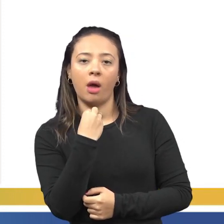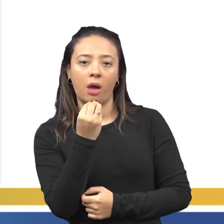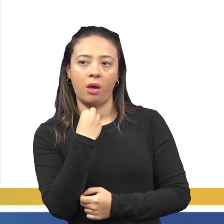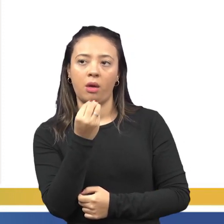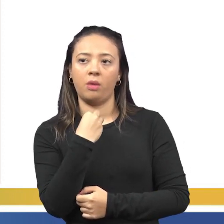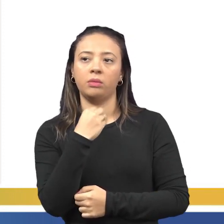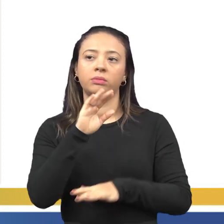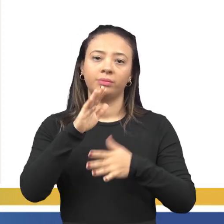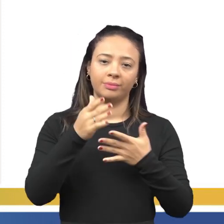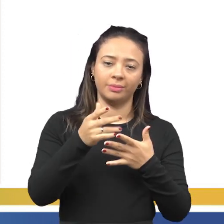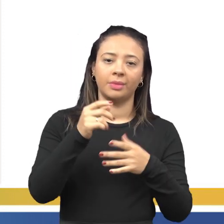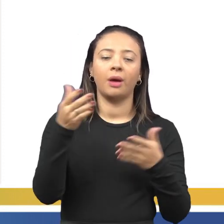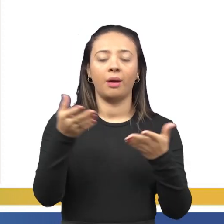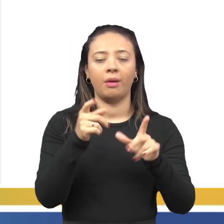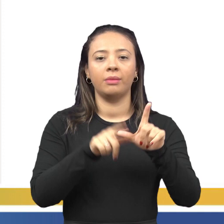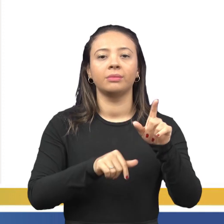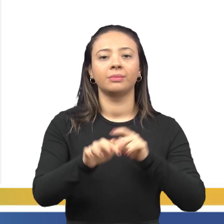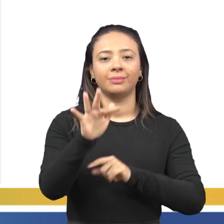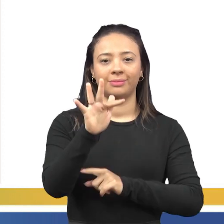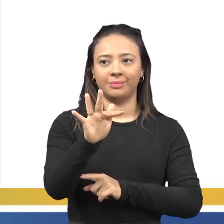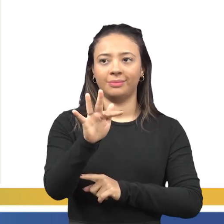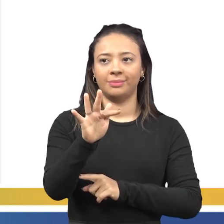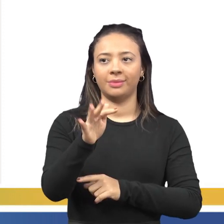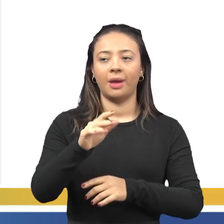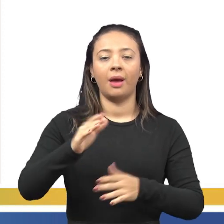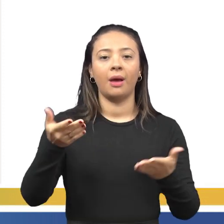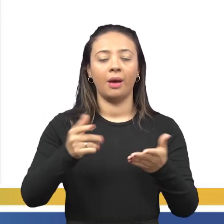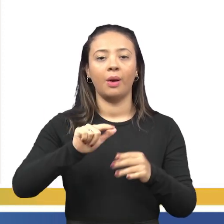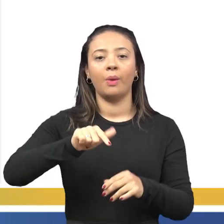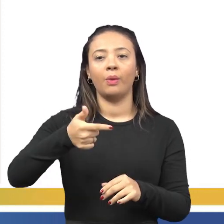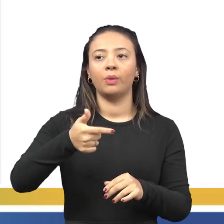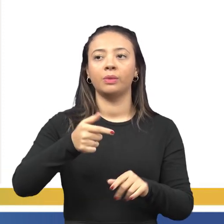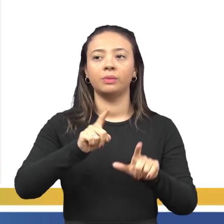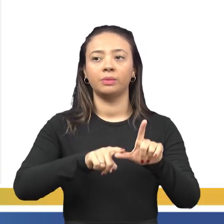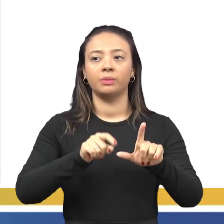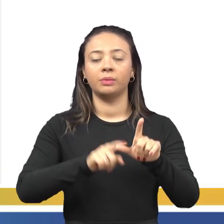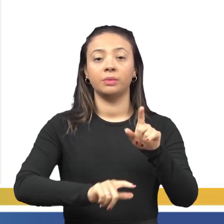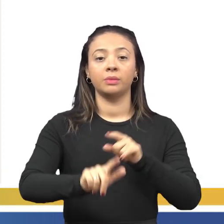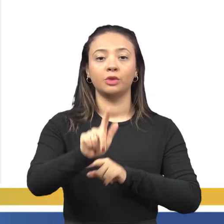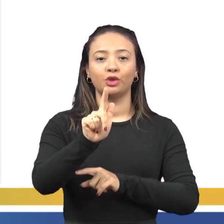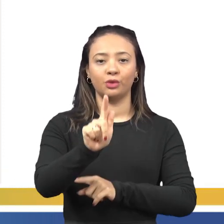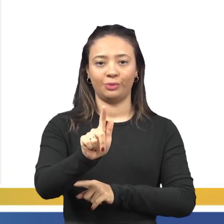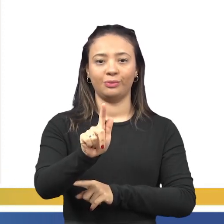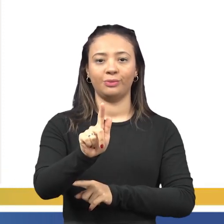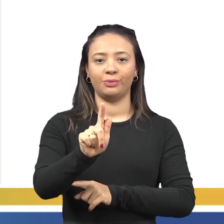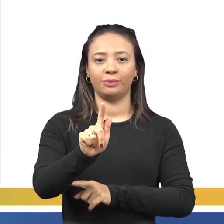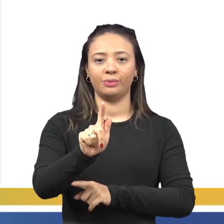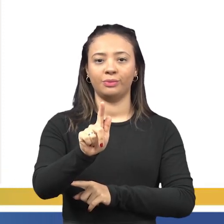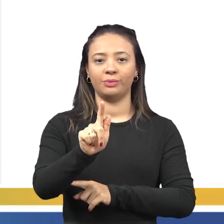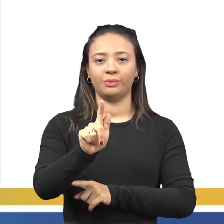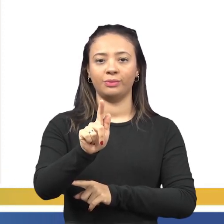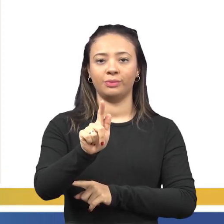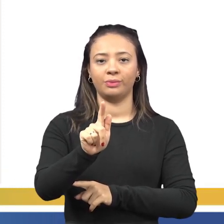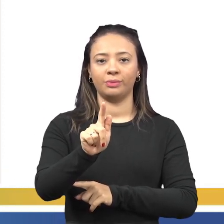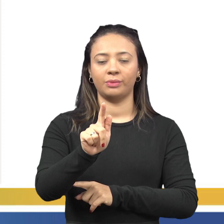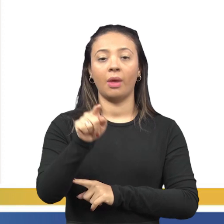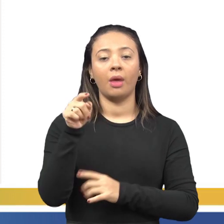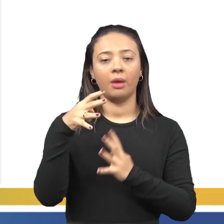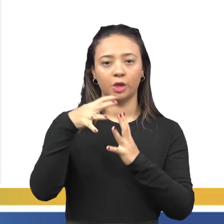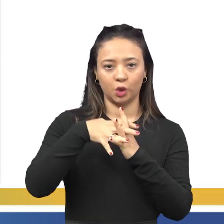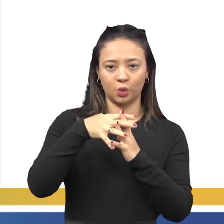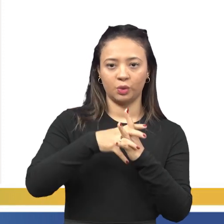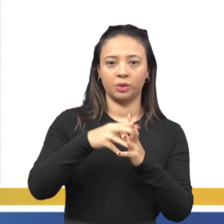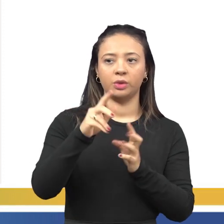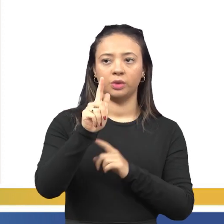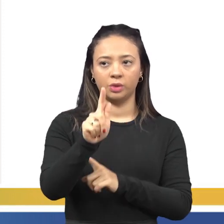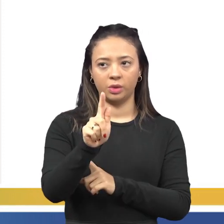outras palavras. Próxima, eu tenho, ó, consoante Re, certo? essa consoante aí vai ter uma pronúncia diferente